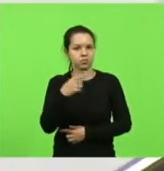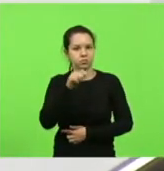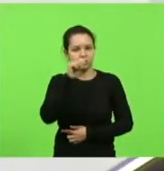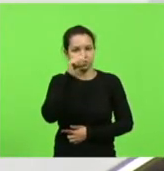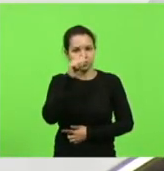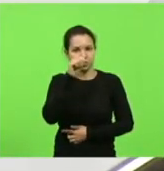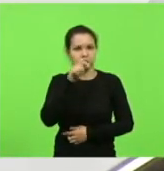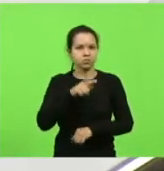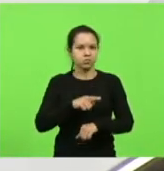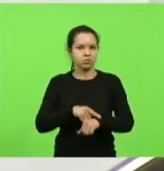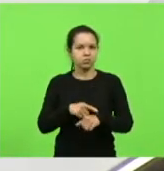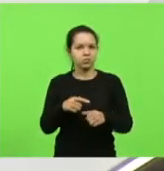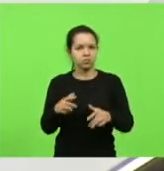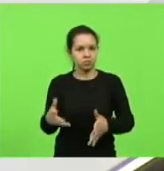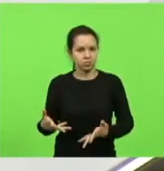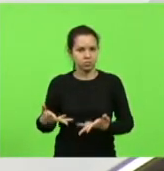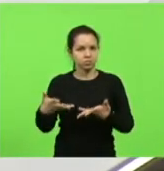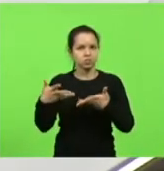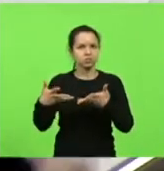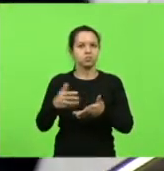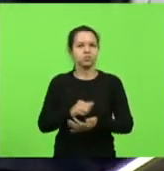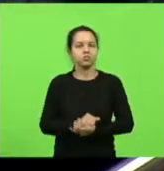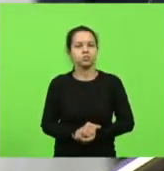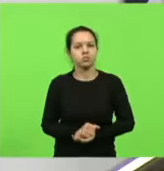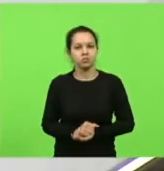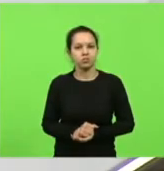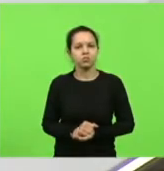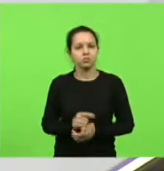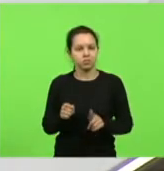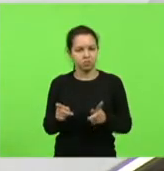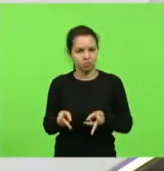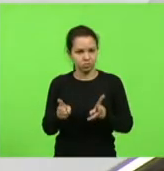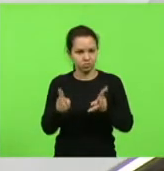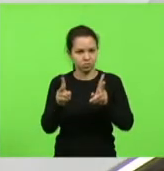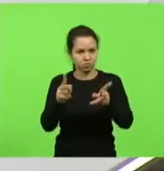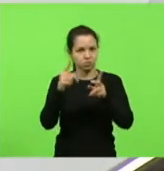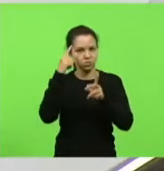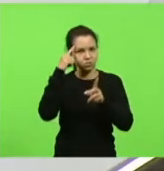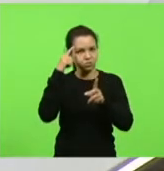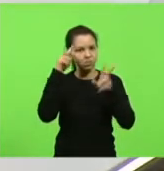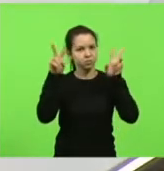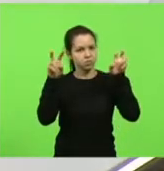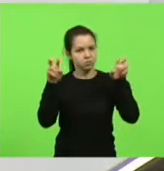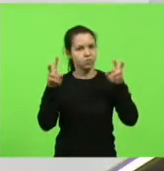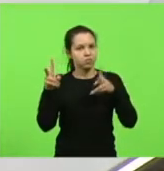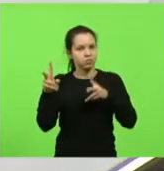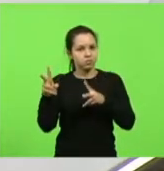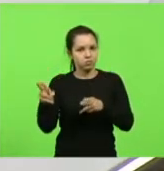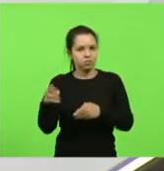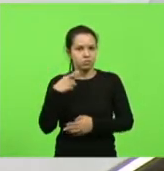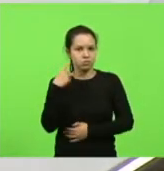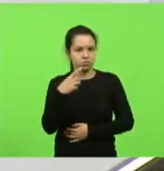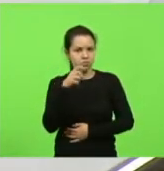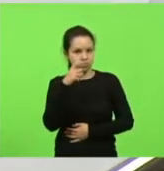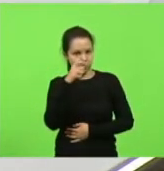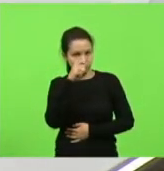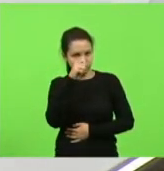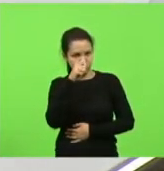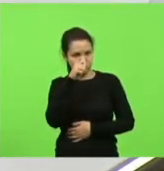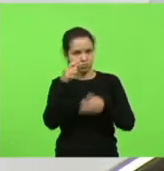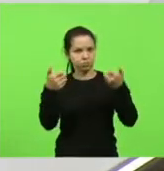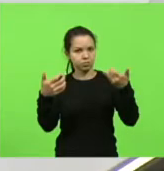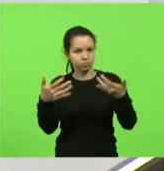um excelente ensejo aqui. Então, eu vou continuar no mesmo tema também que o deputado João Amin trouxe, e